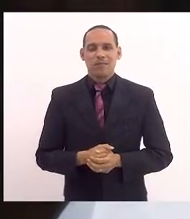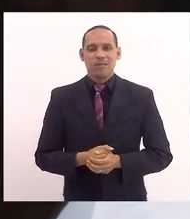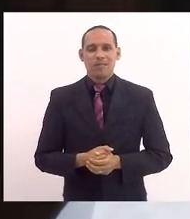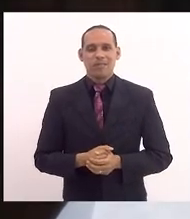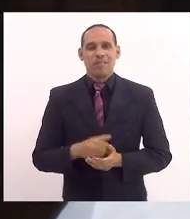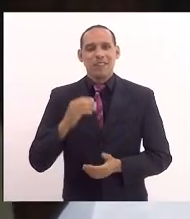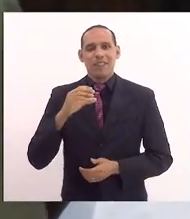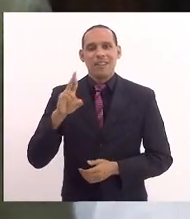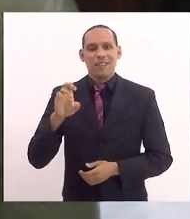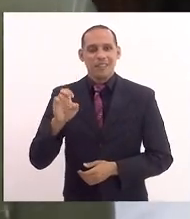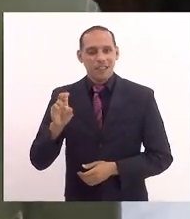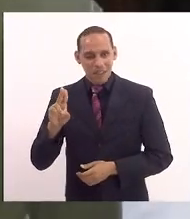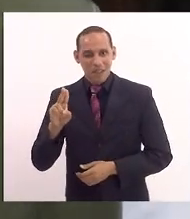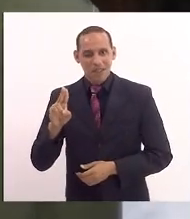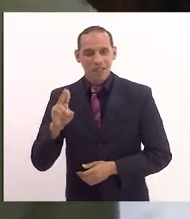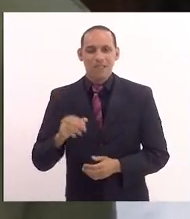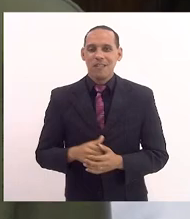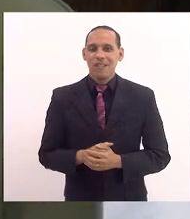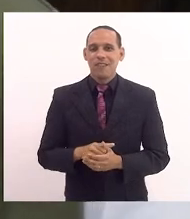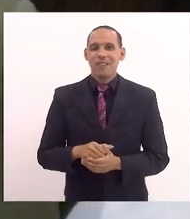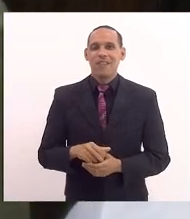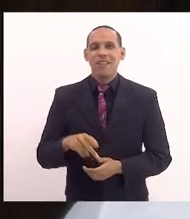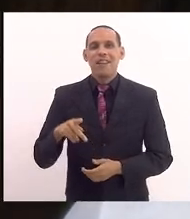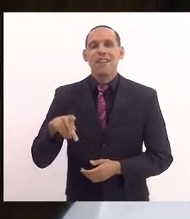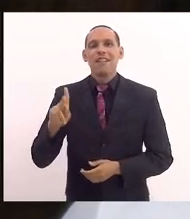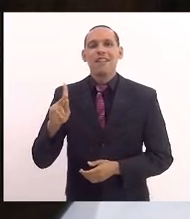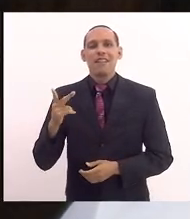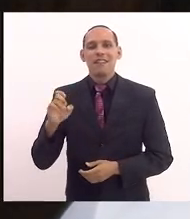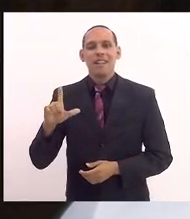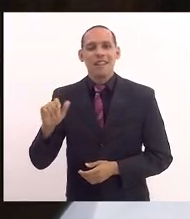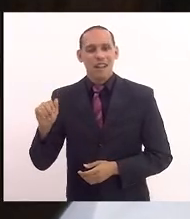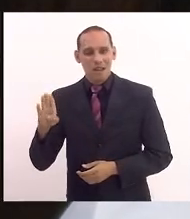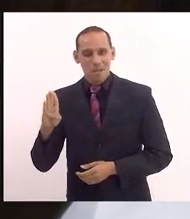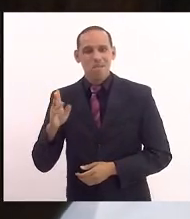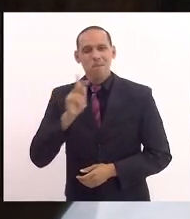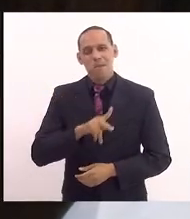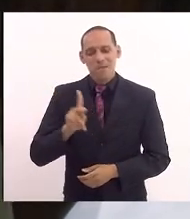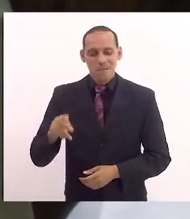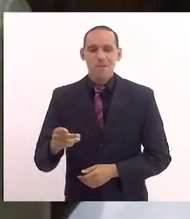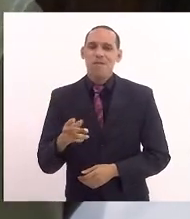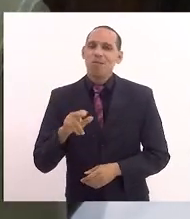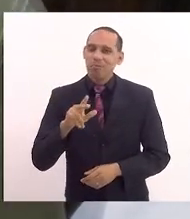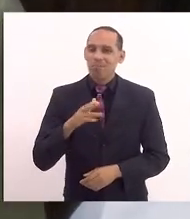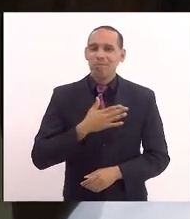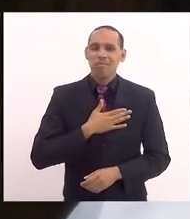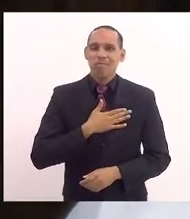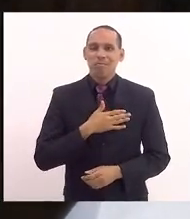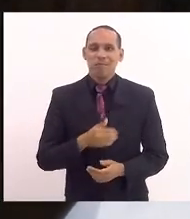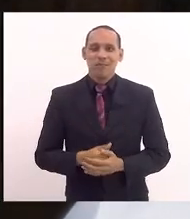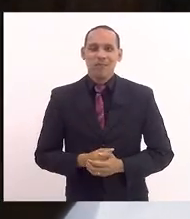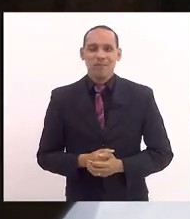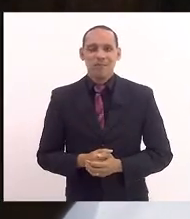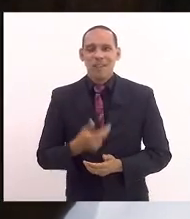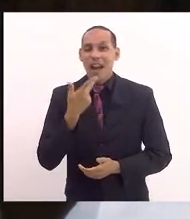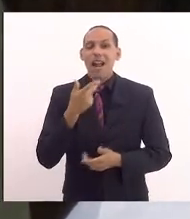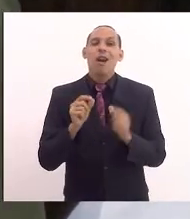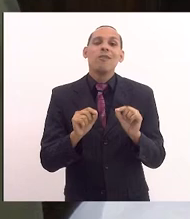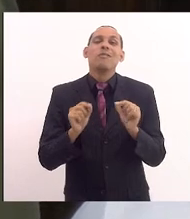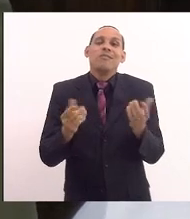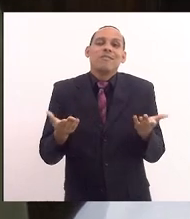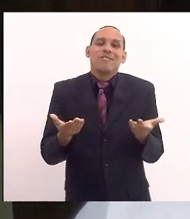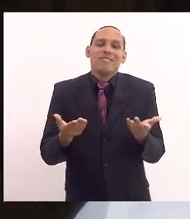Creu Kelab, meu professor, meu irmão. Pô, não tem nem o que te falar,